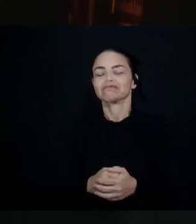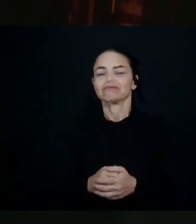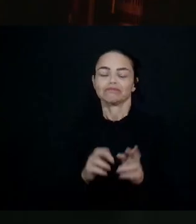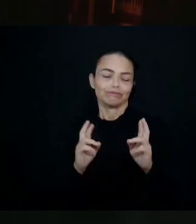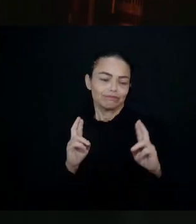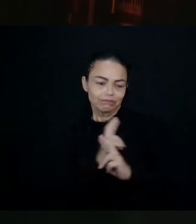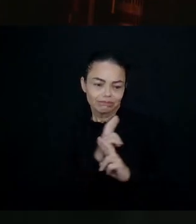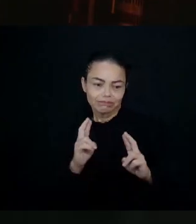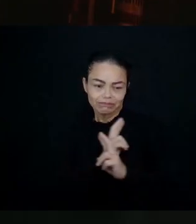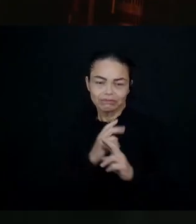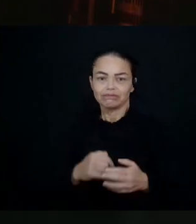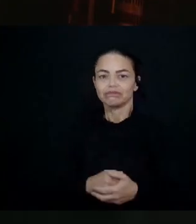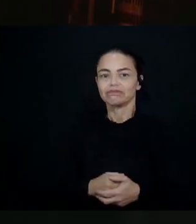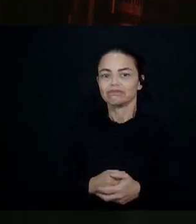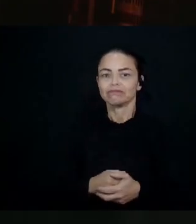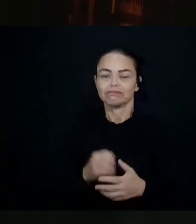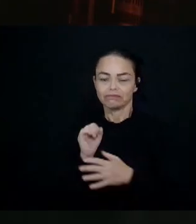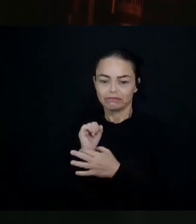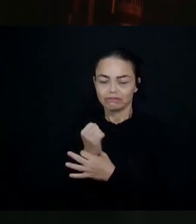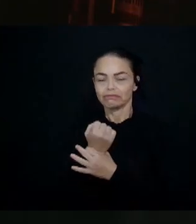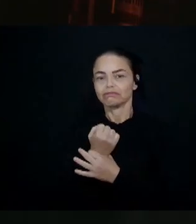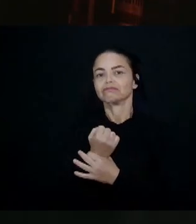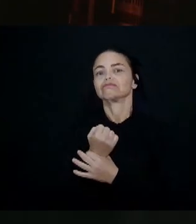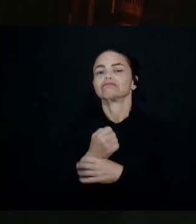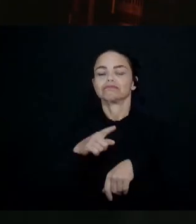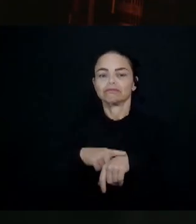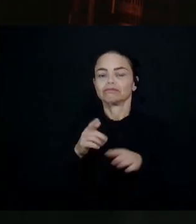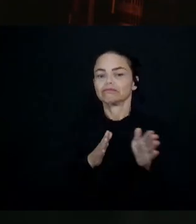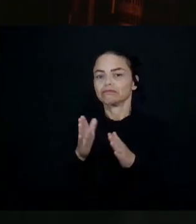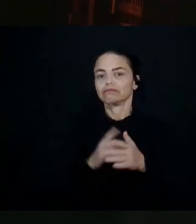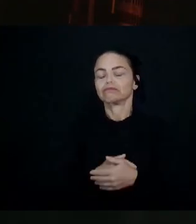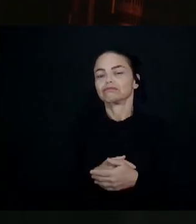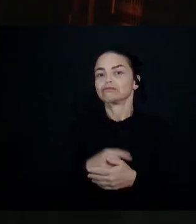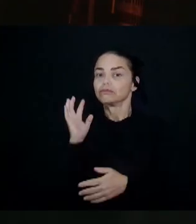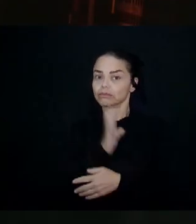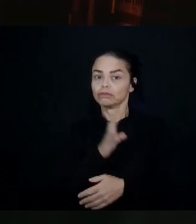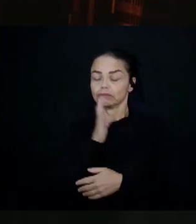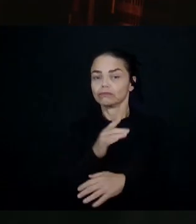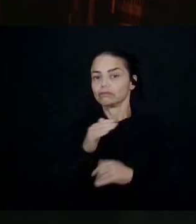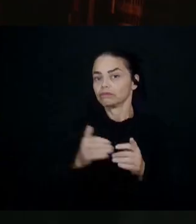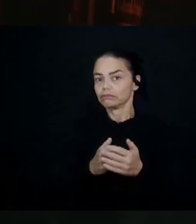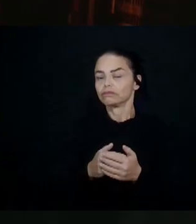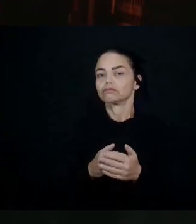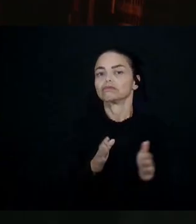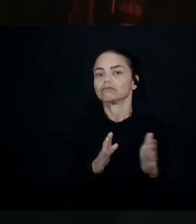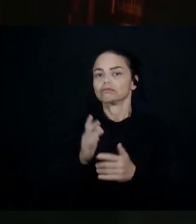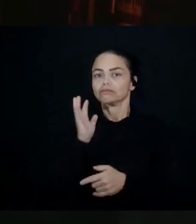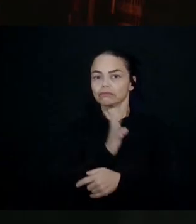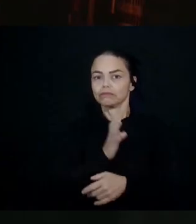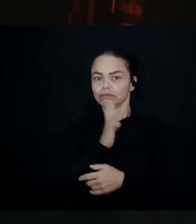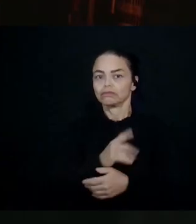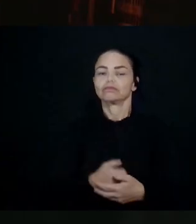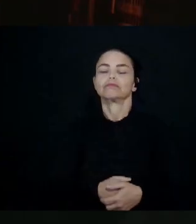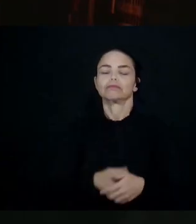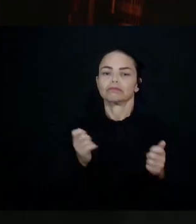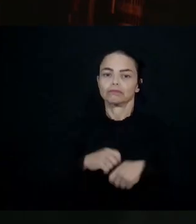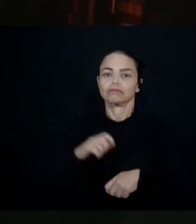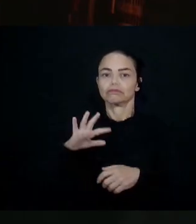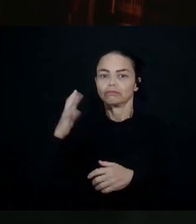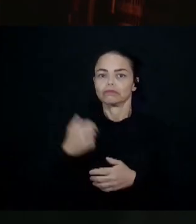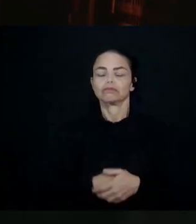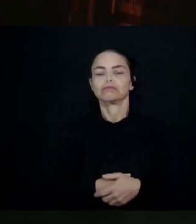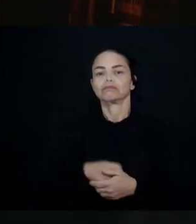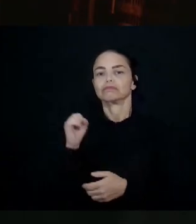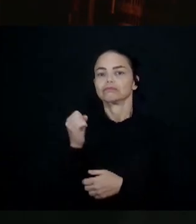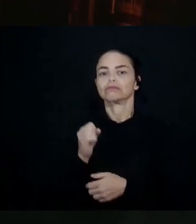relacionamento, segurança, vai ser um momento legal, faça de tudo para que isso seja um momento legal, acho que isso pode acontecer. Agora